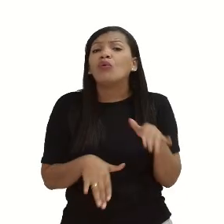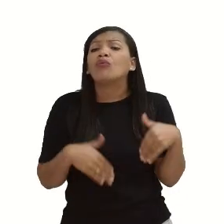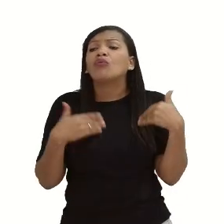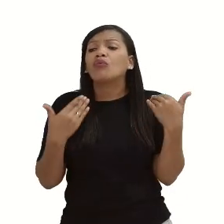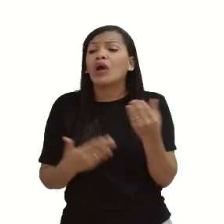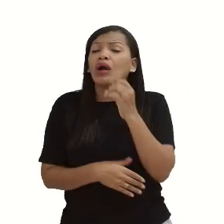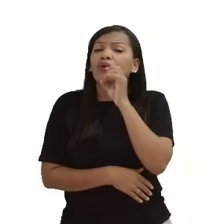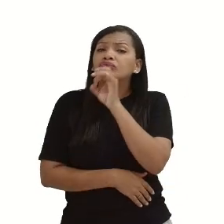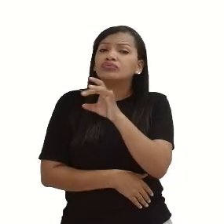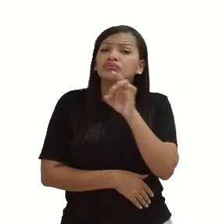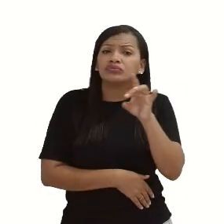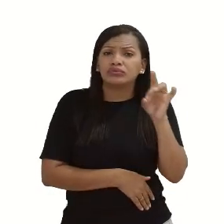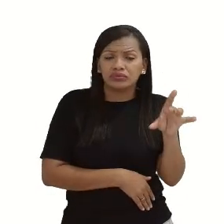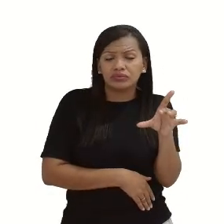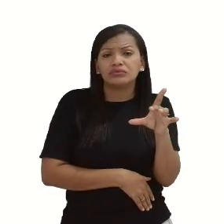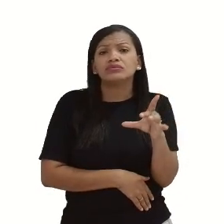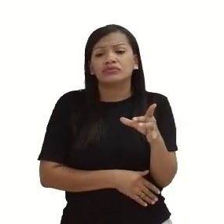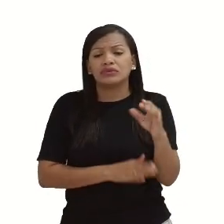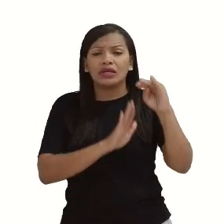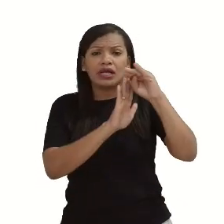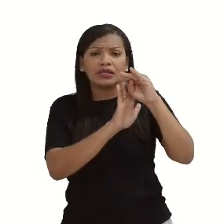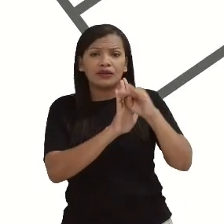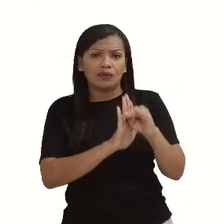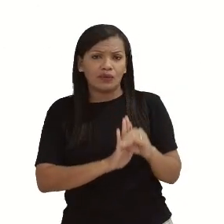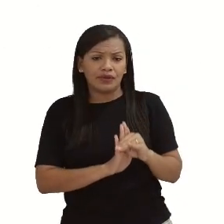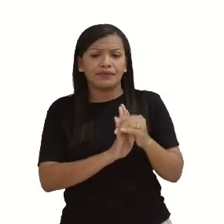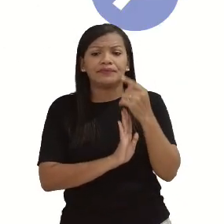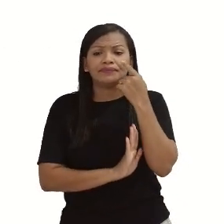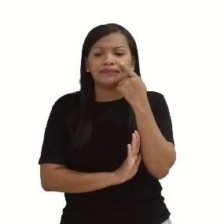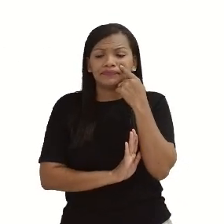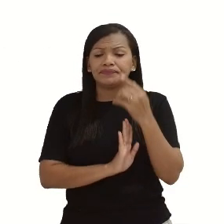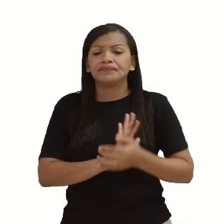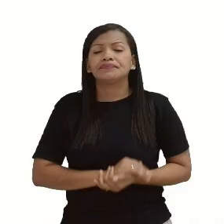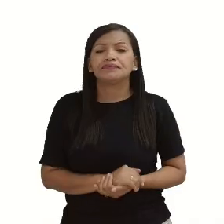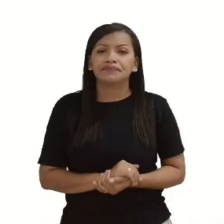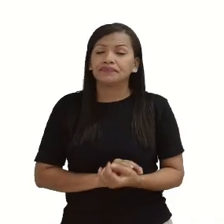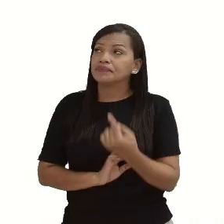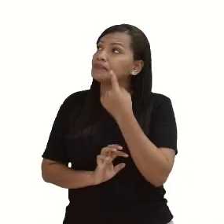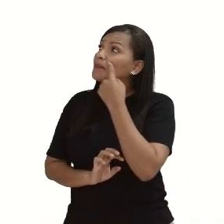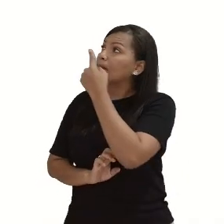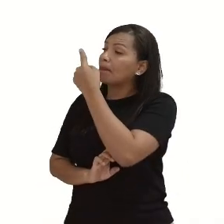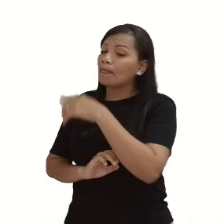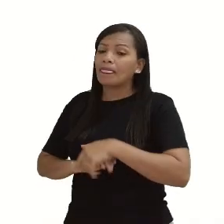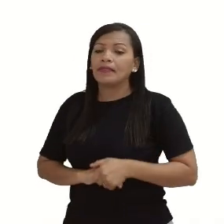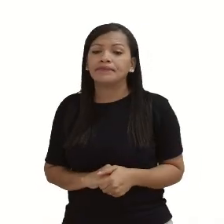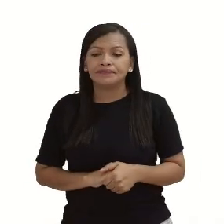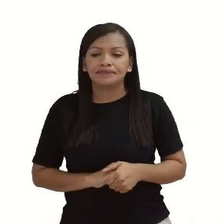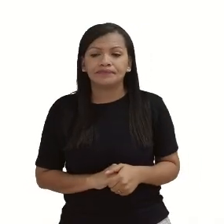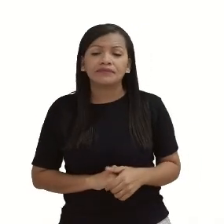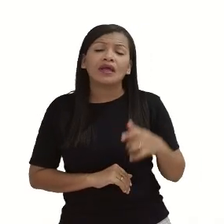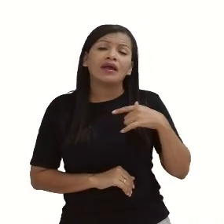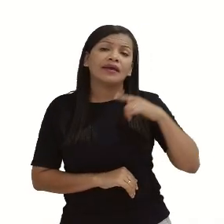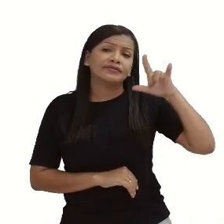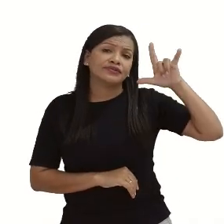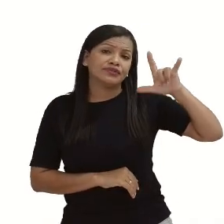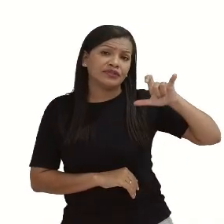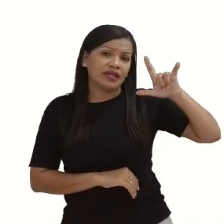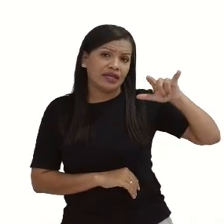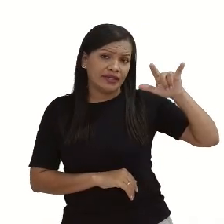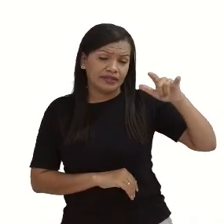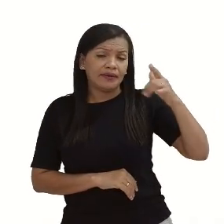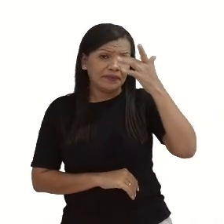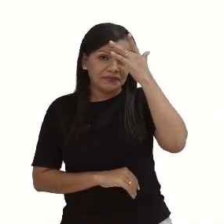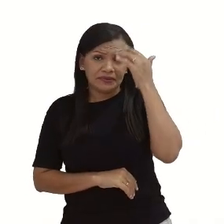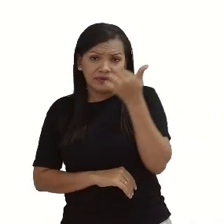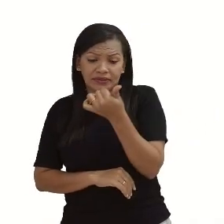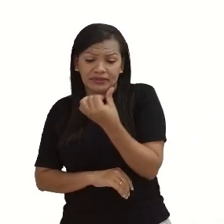de cada uma dessas categorias. Vou colocar nessa segunda coluna aí e eu tenho aí, no caso, Instagram,